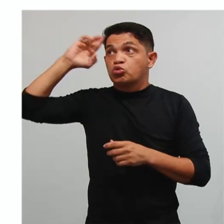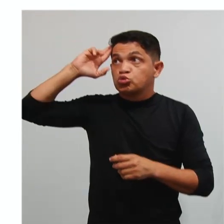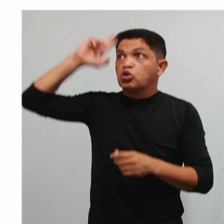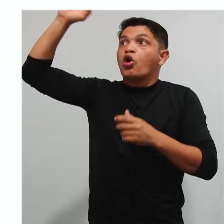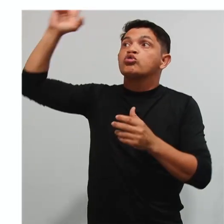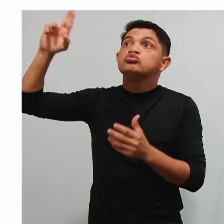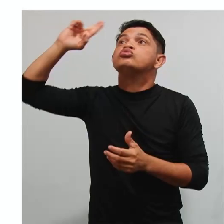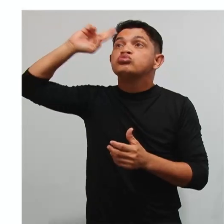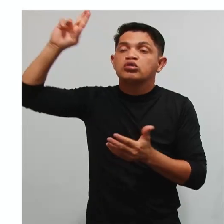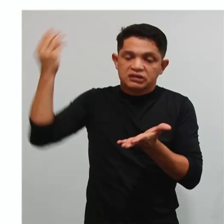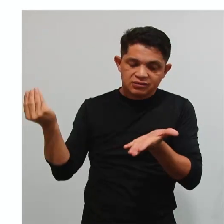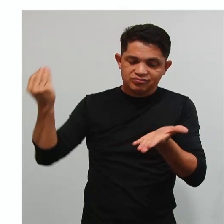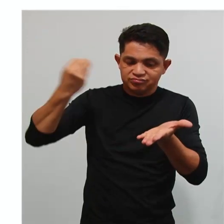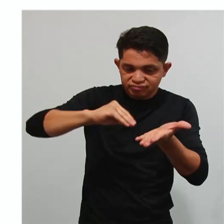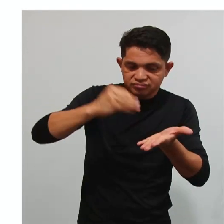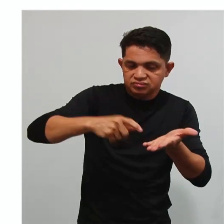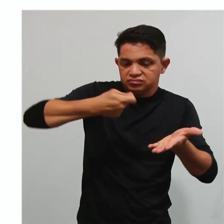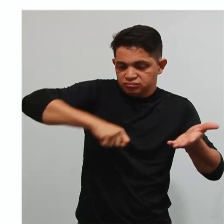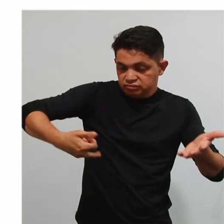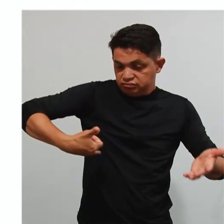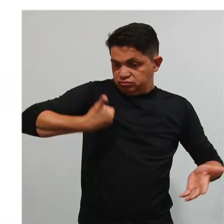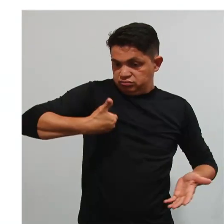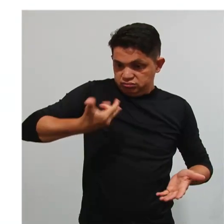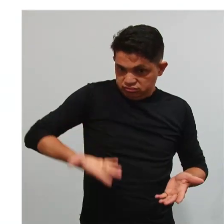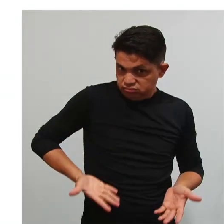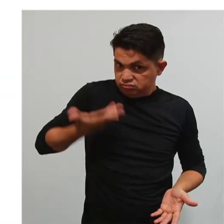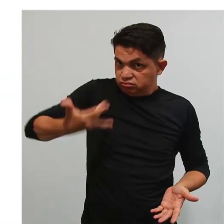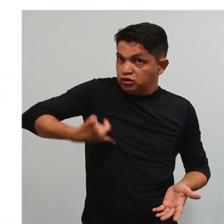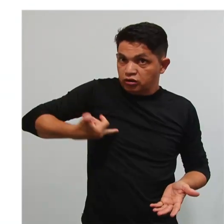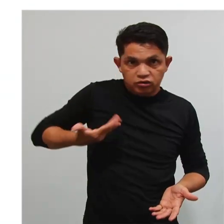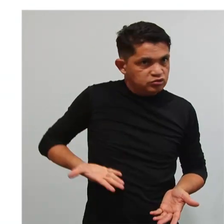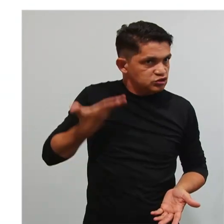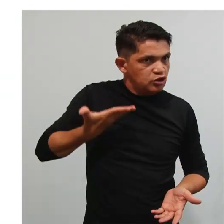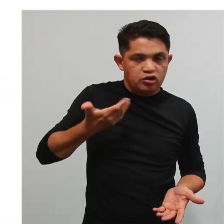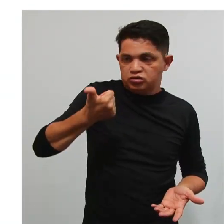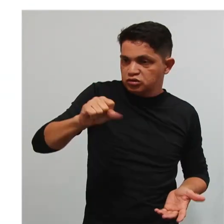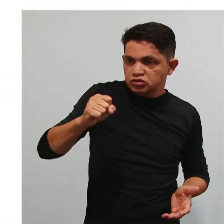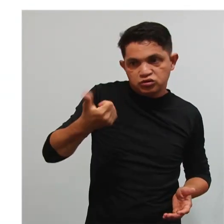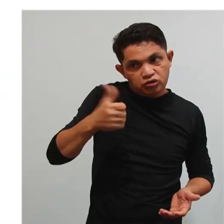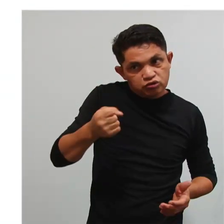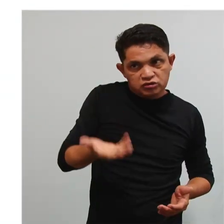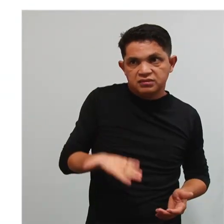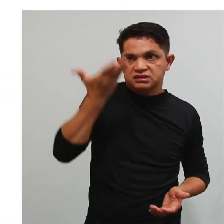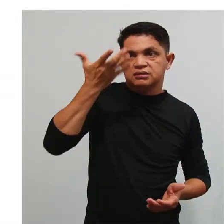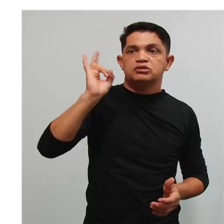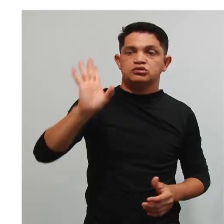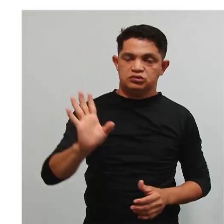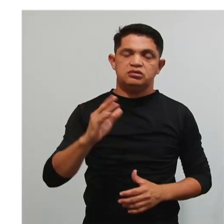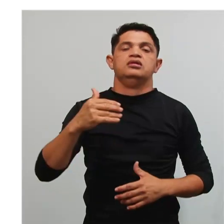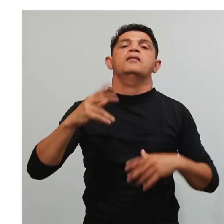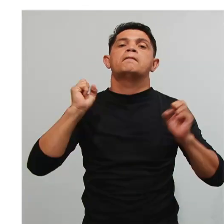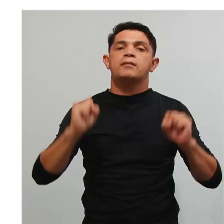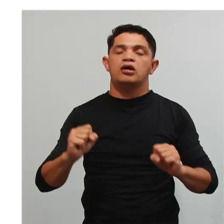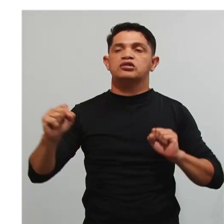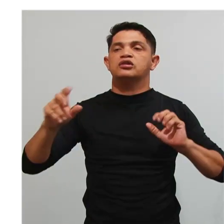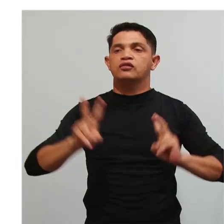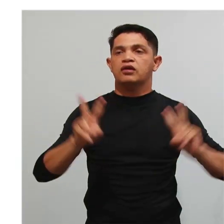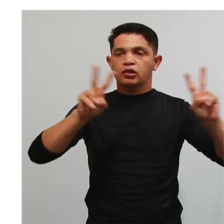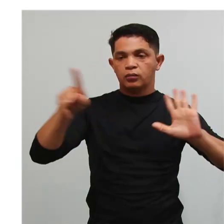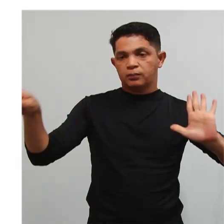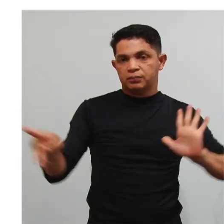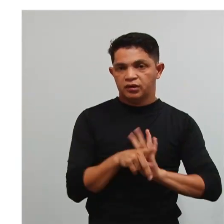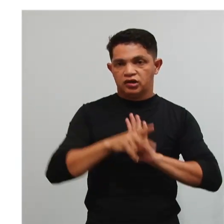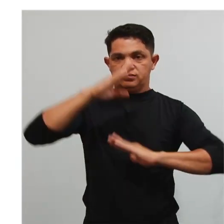declaração seja maior de idade, já que a declaração tem valor de prova. E se a pessoa